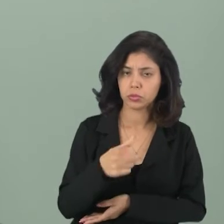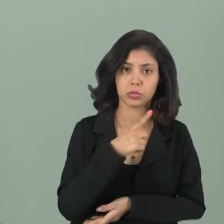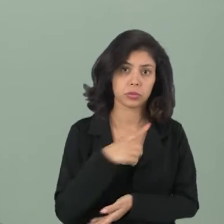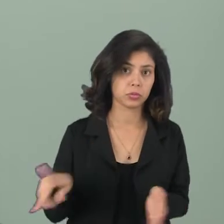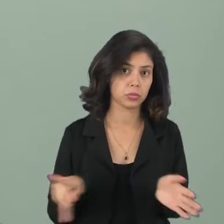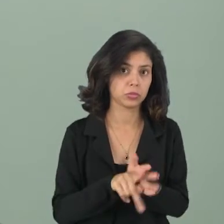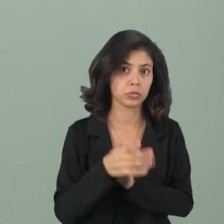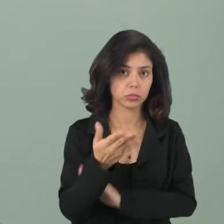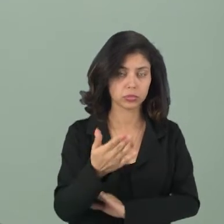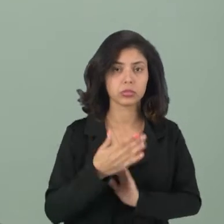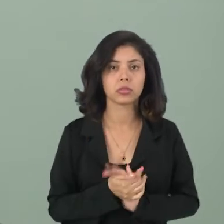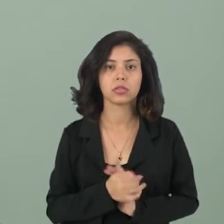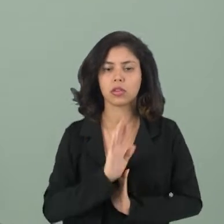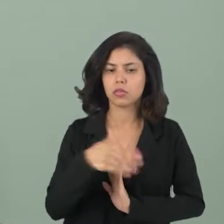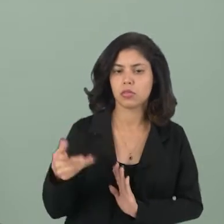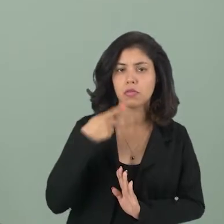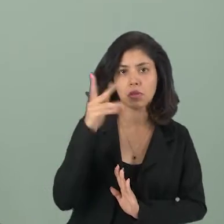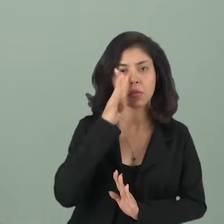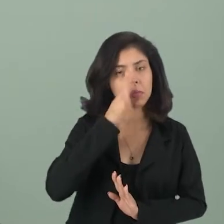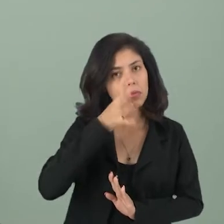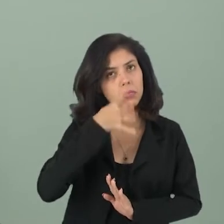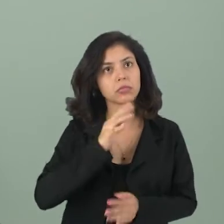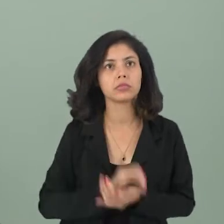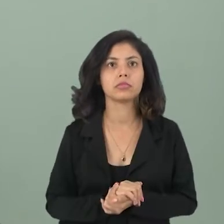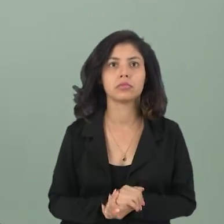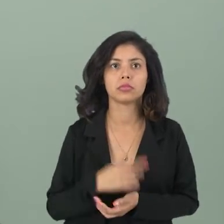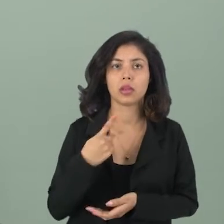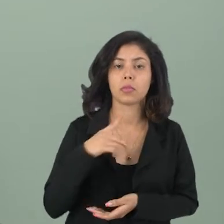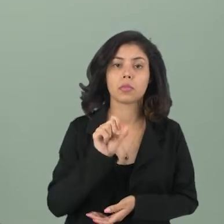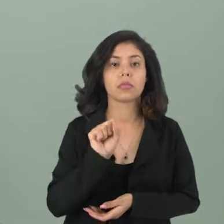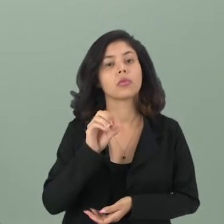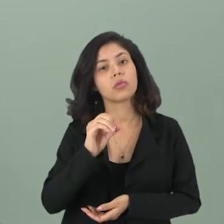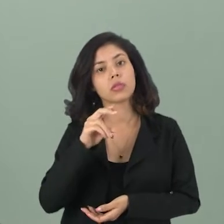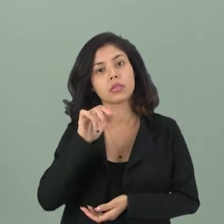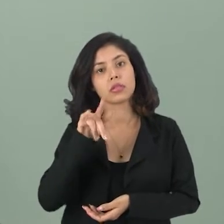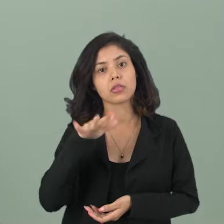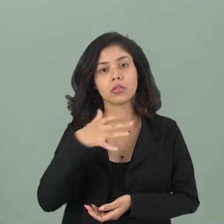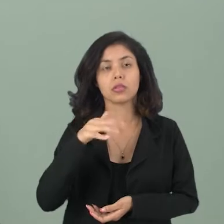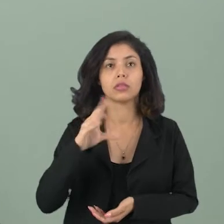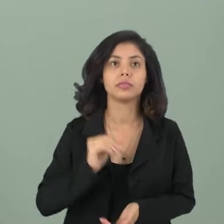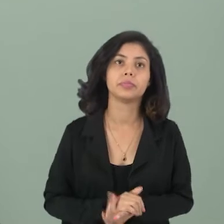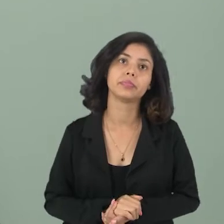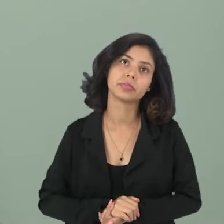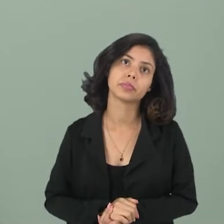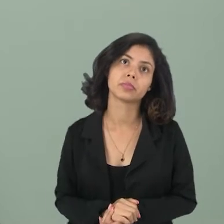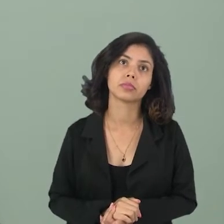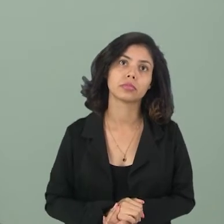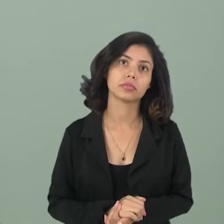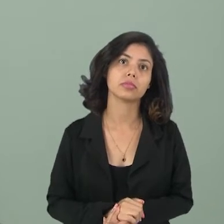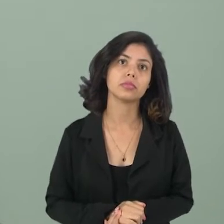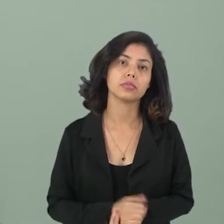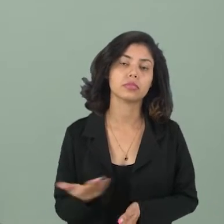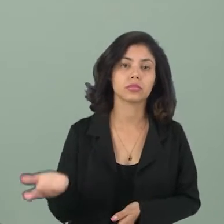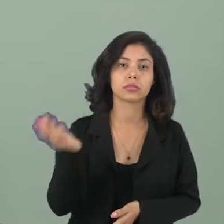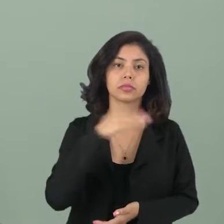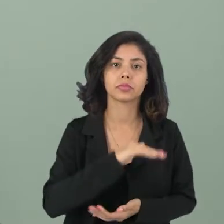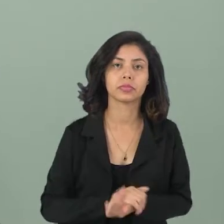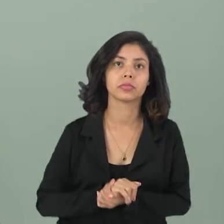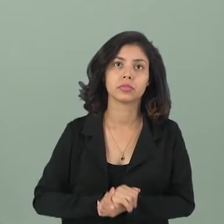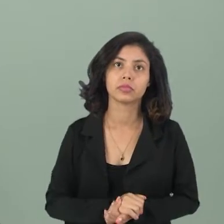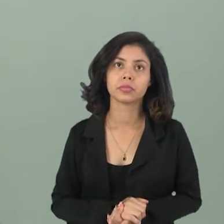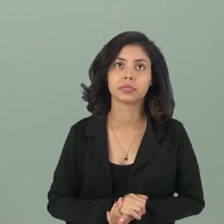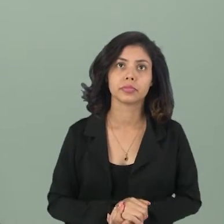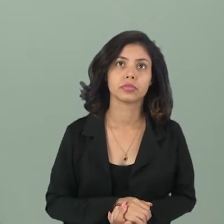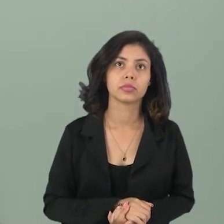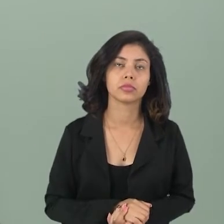um posicionamento tá quando eu falo olha a crítica eu falo que me posicionar referente com calma vá galerinha